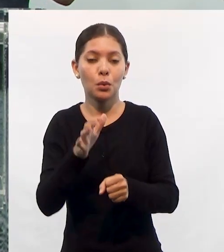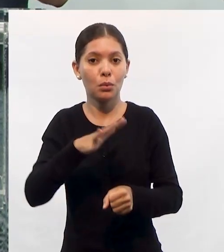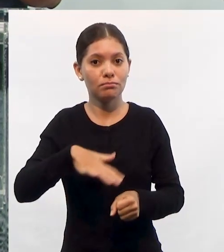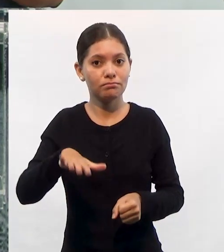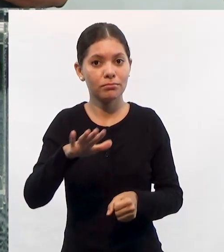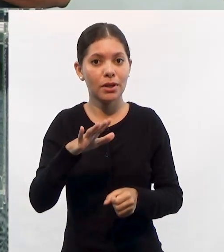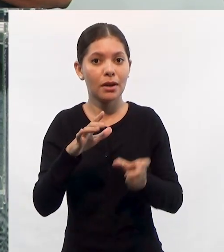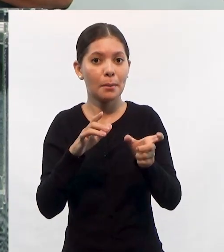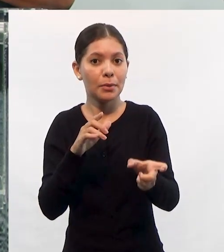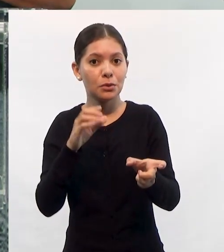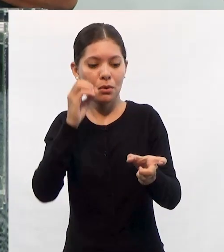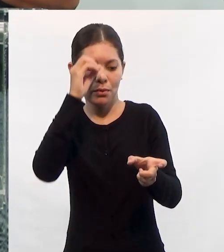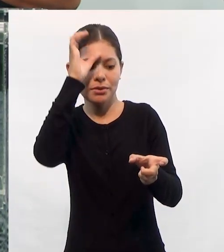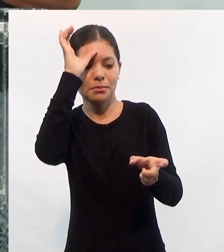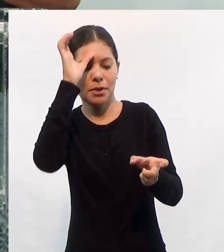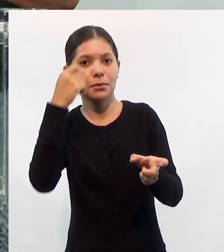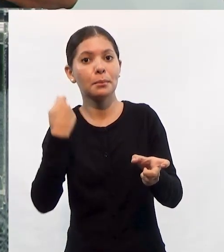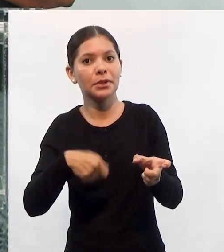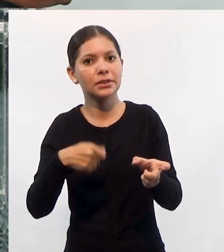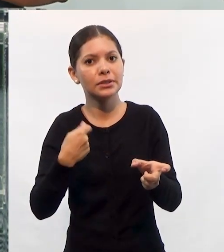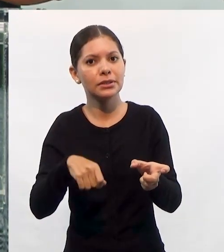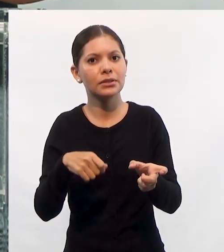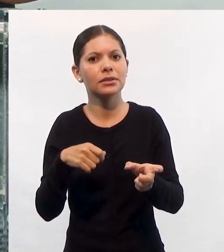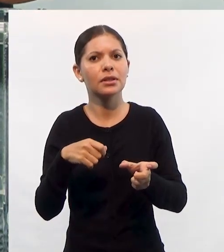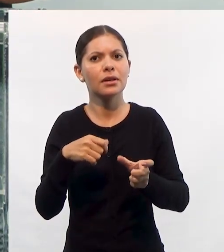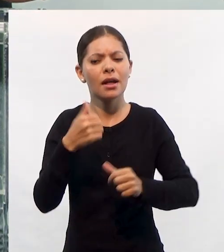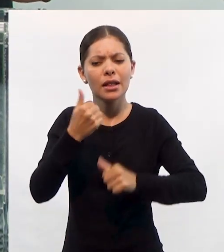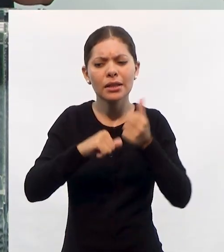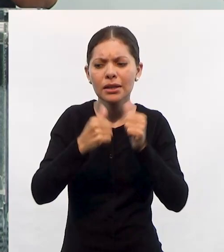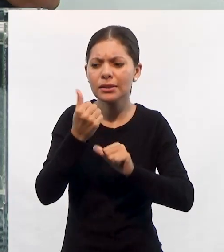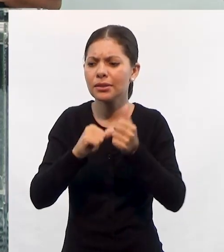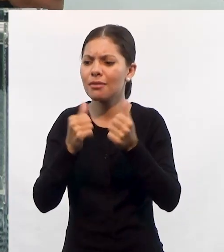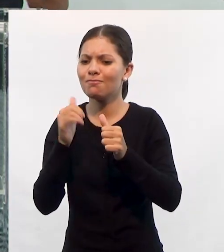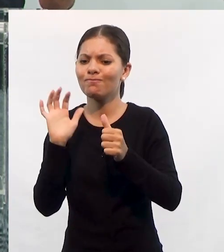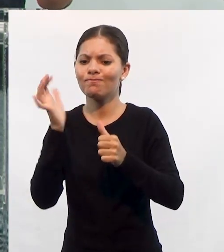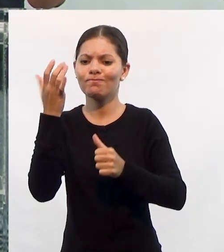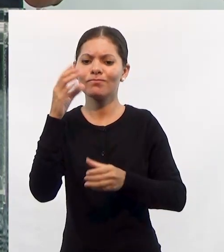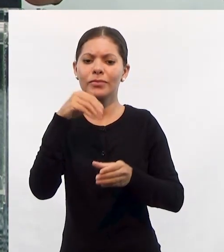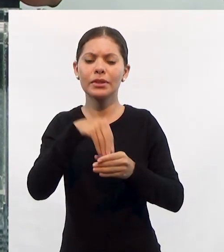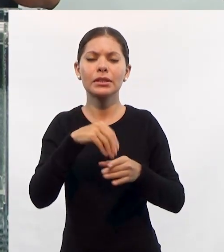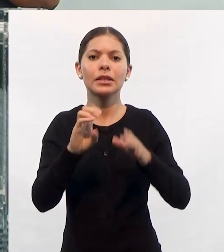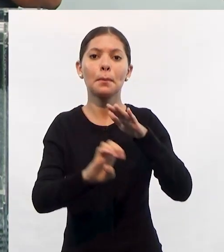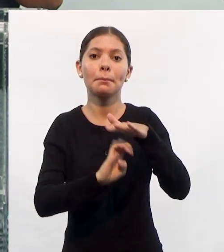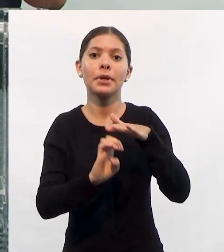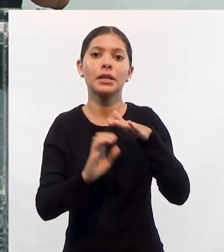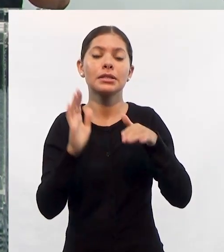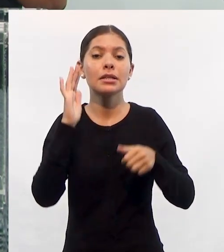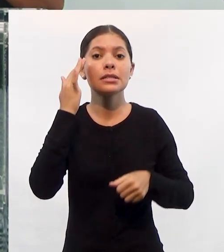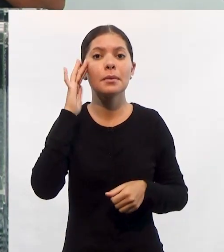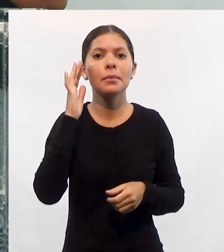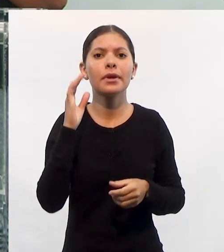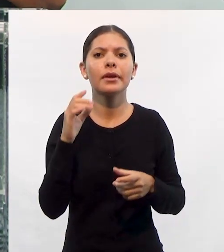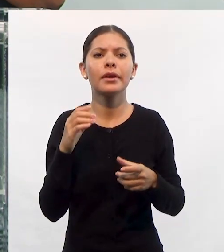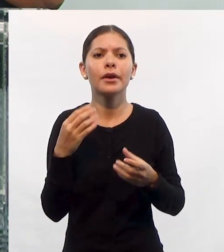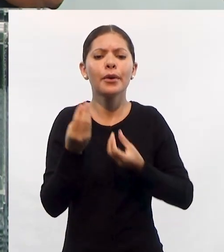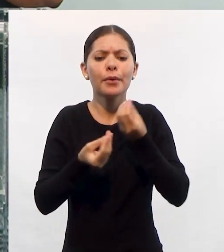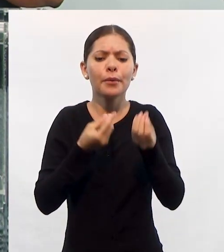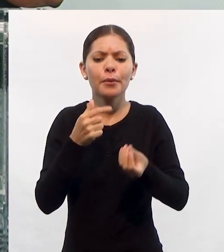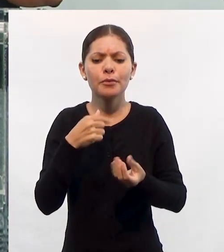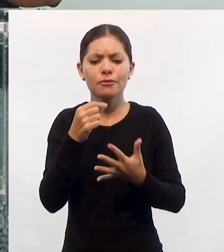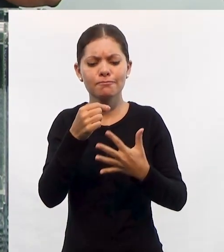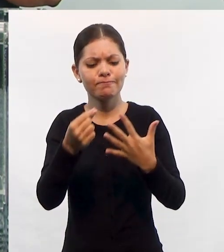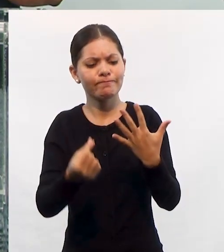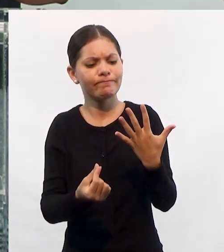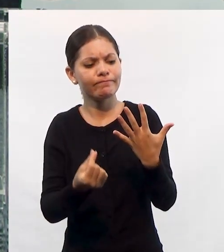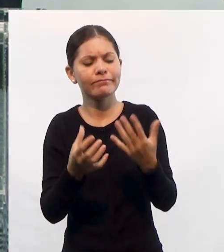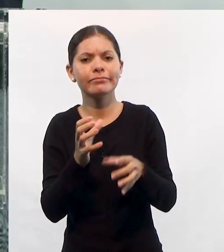aquela parte de conhecimento, ele tem que conseguir analisar as situações que ocorrem dentro da empresa para saber como ele vai classificar